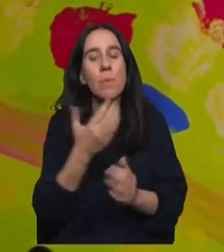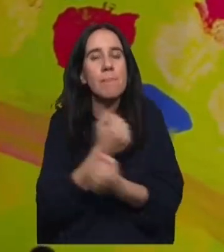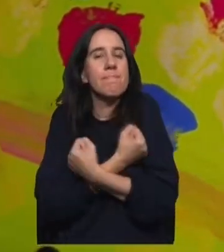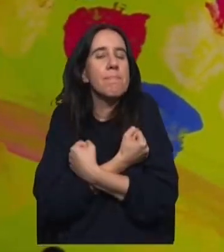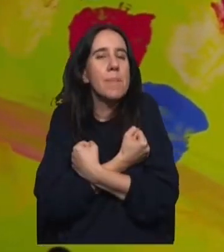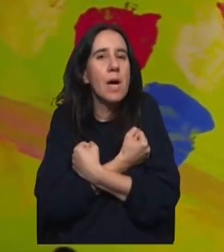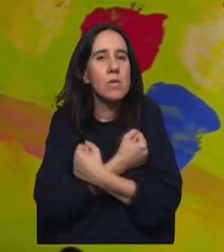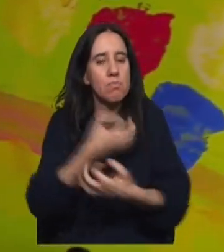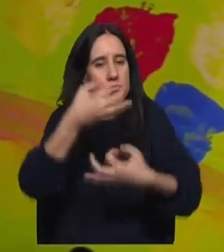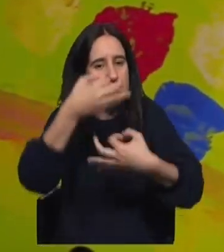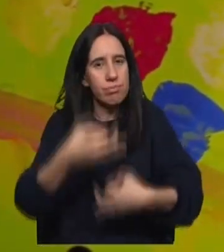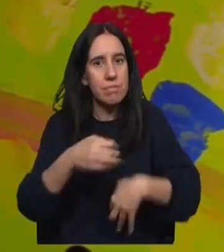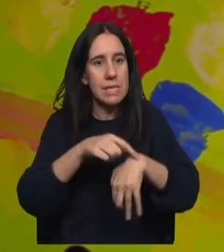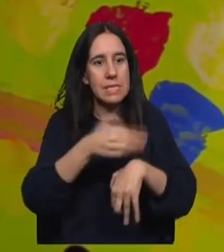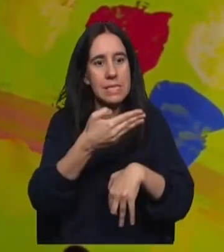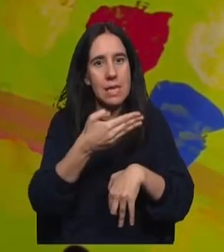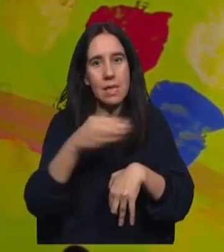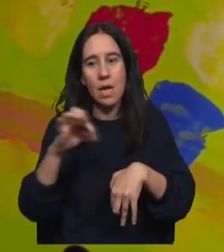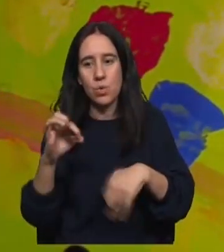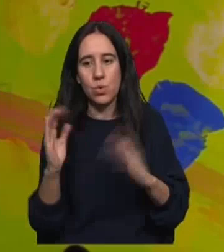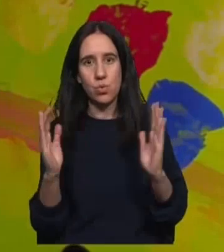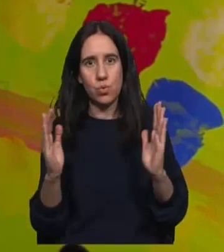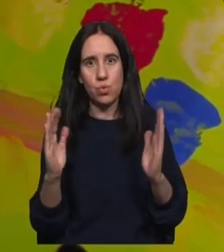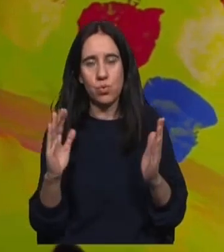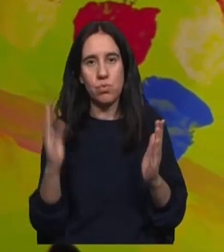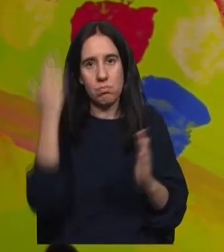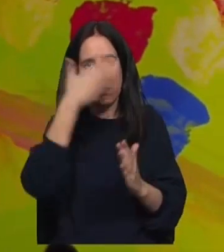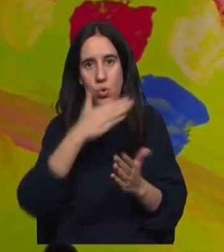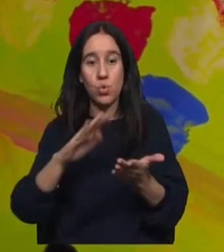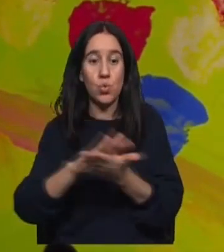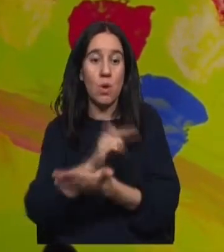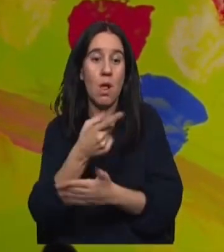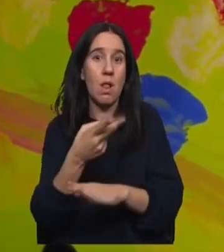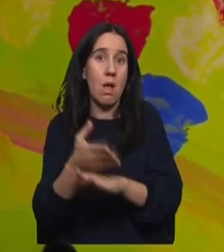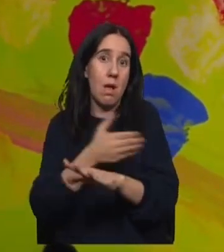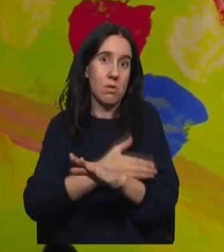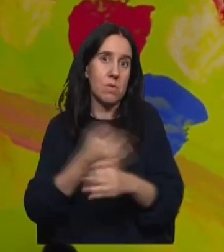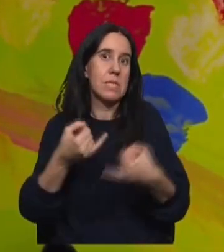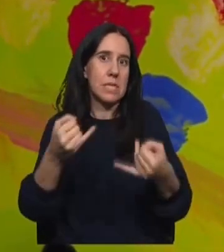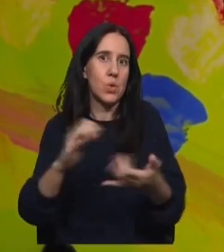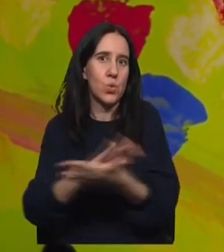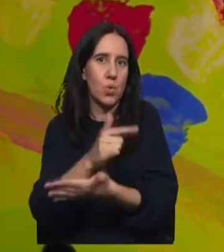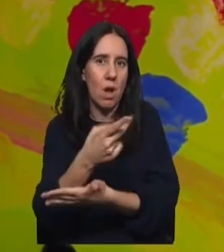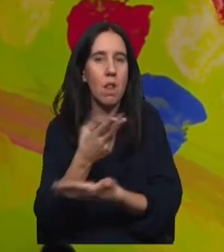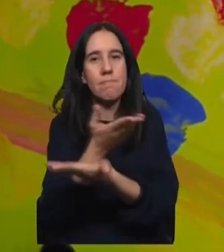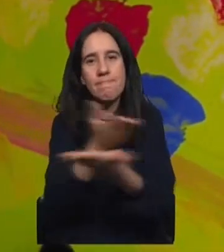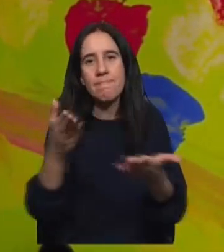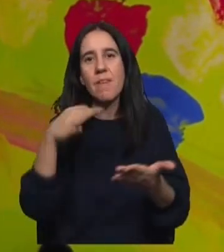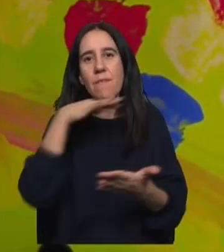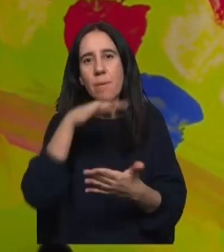tu deixa as oito antes do telejornal com esse aqui não ter ajudado e para vocês presta família da RTP de um grande abraço e saúde que é o mais